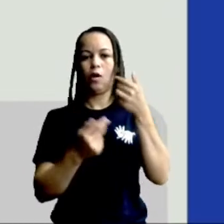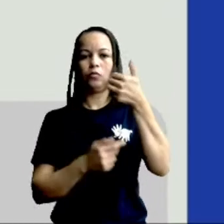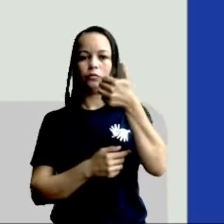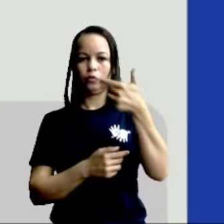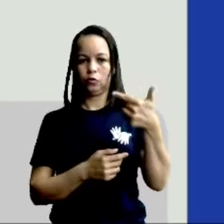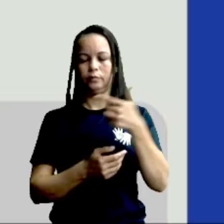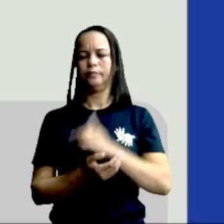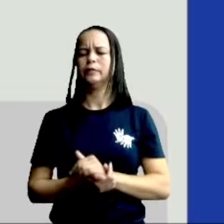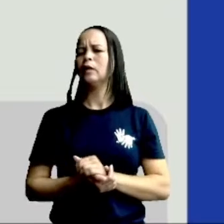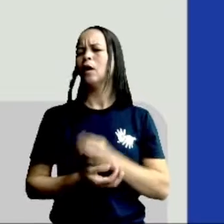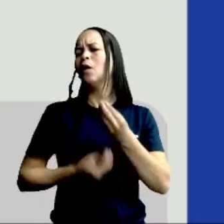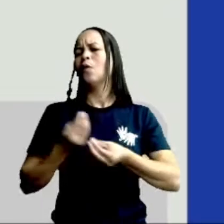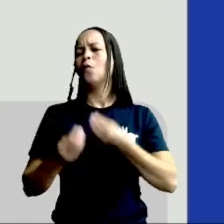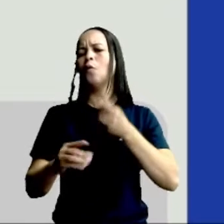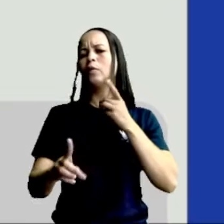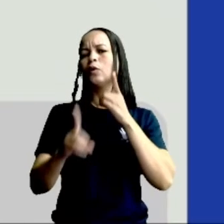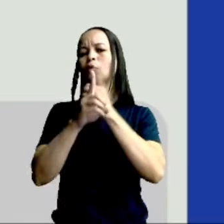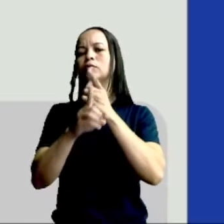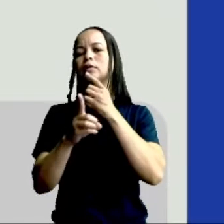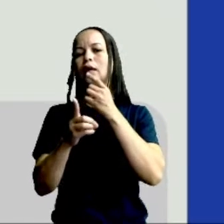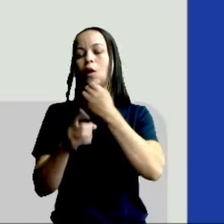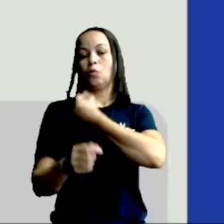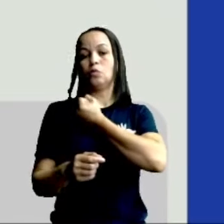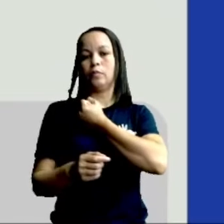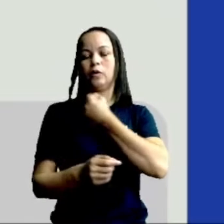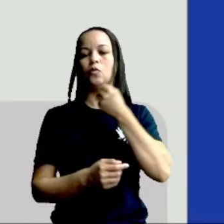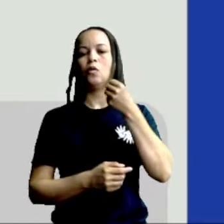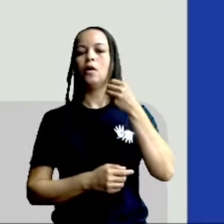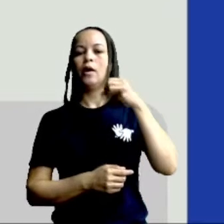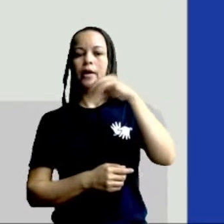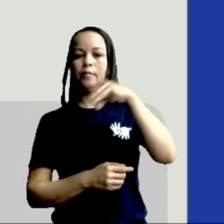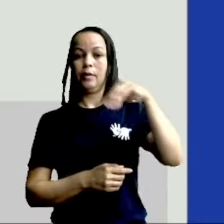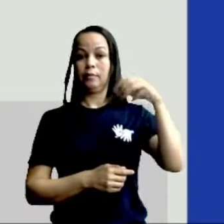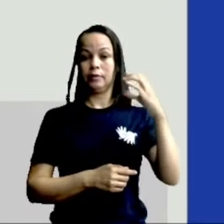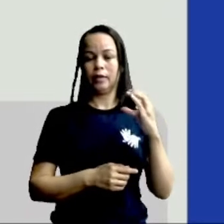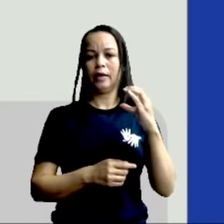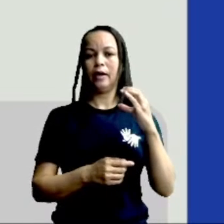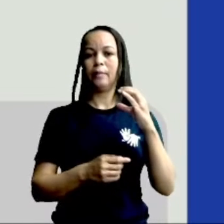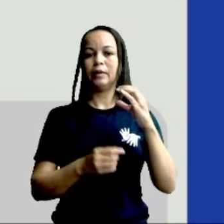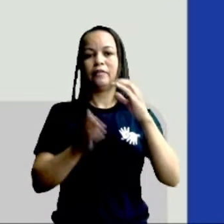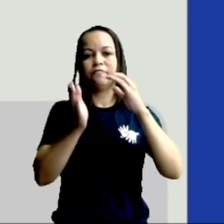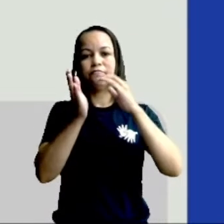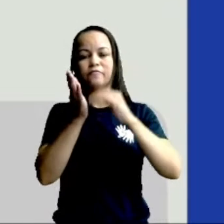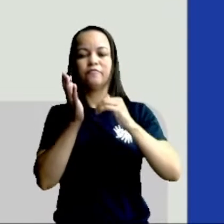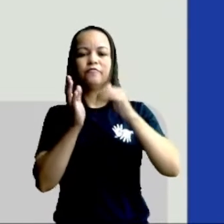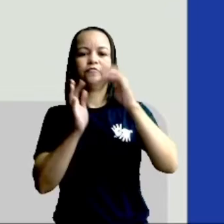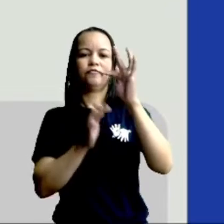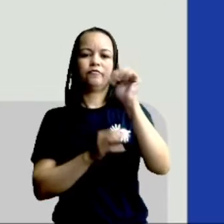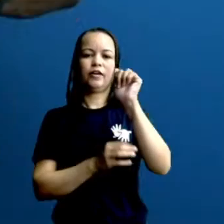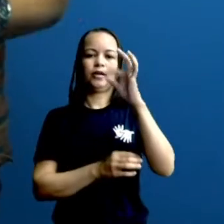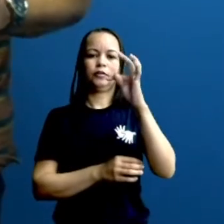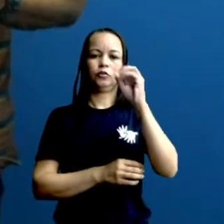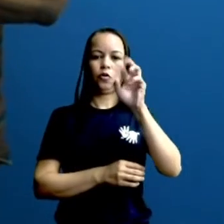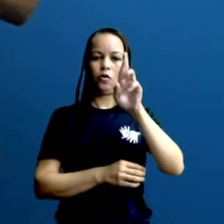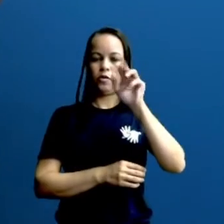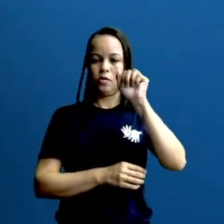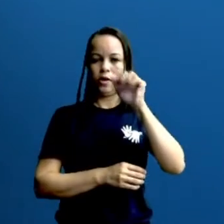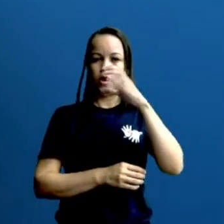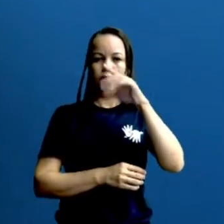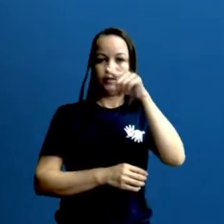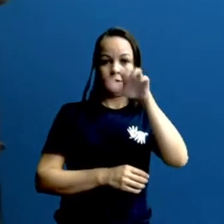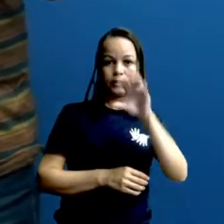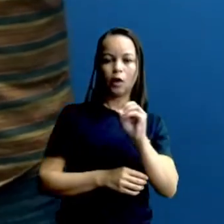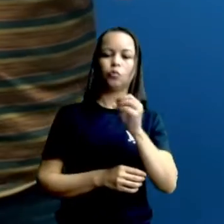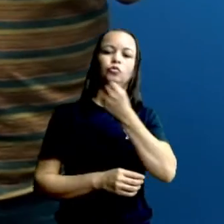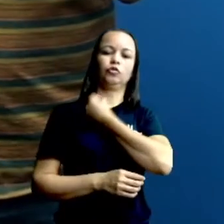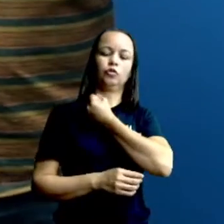Como é que a gente pode achar o mínimo múltiplo comum? Através da fatoração comum dos números. A gente viu como é que a